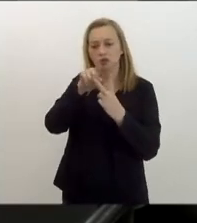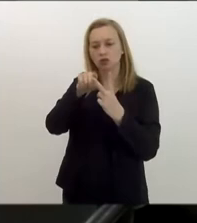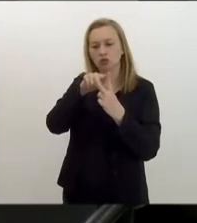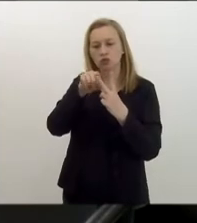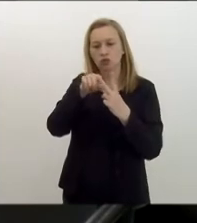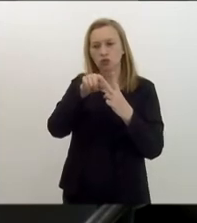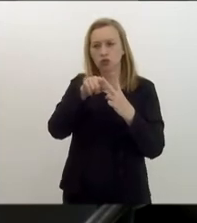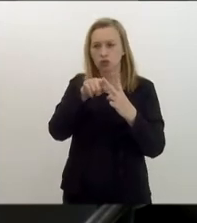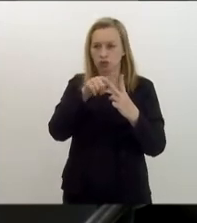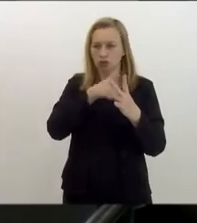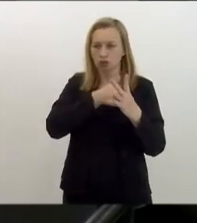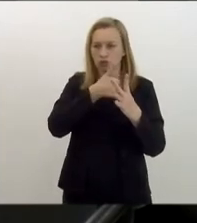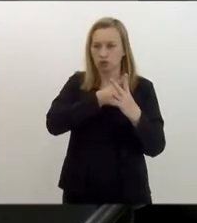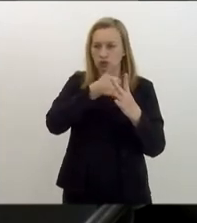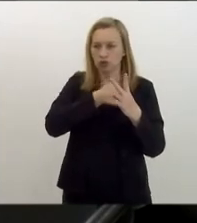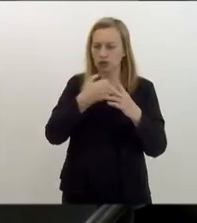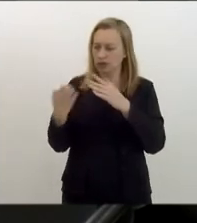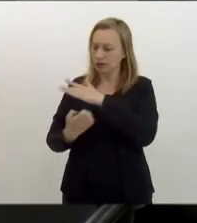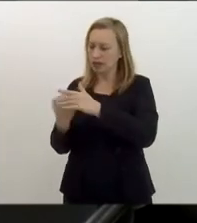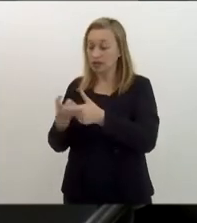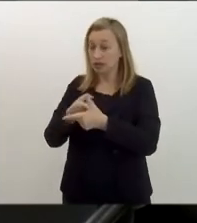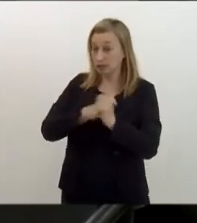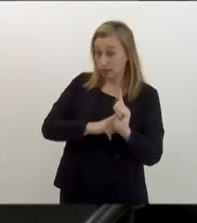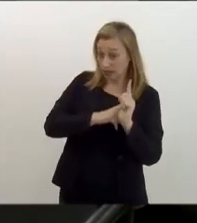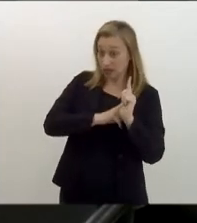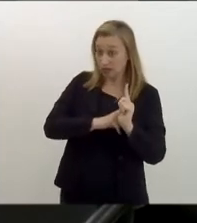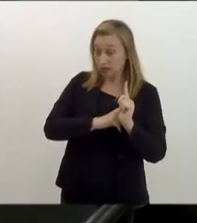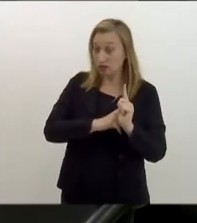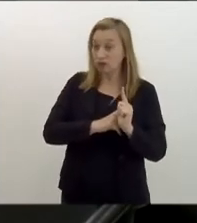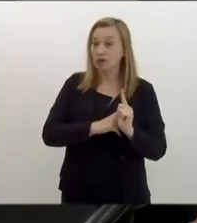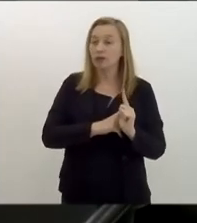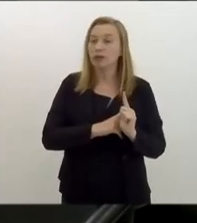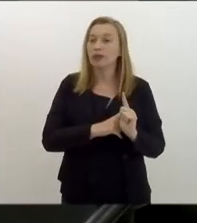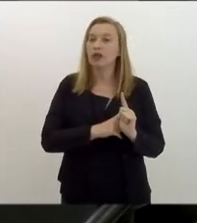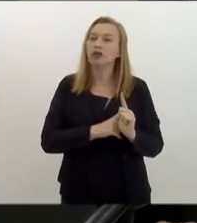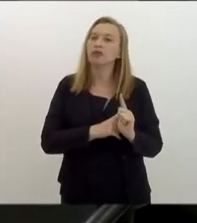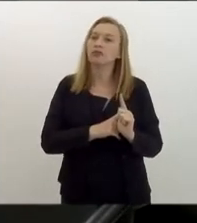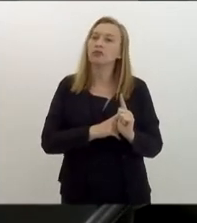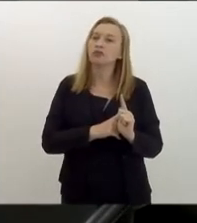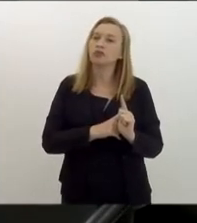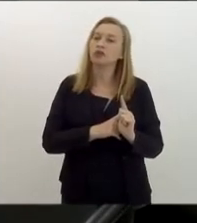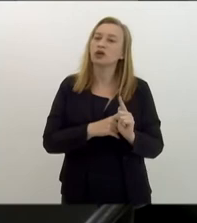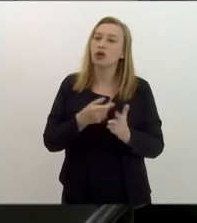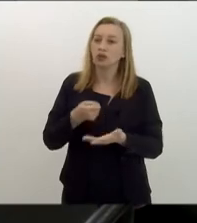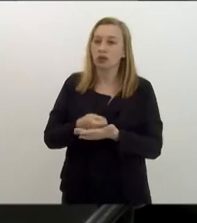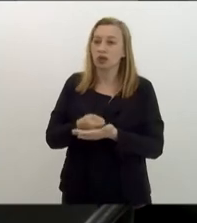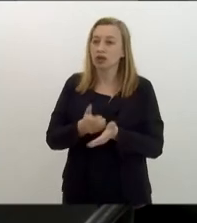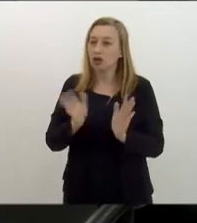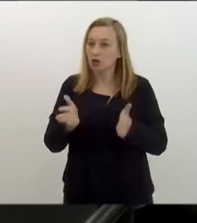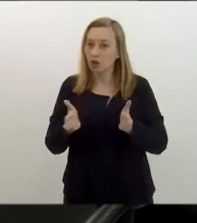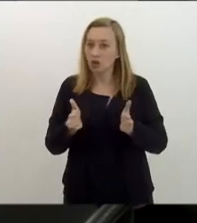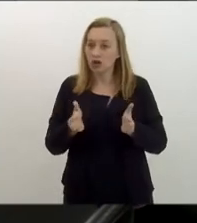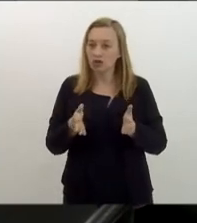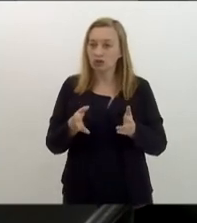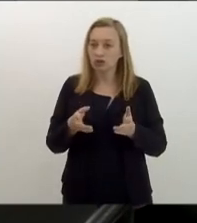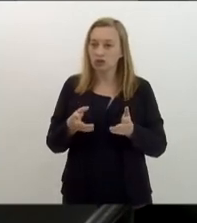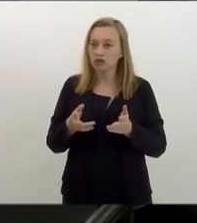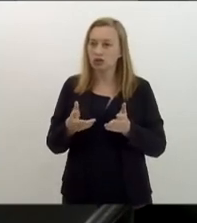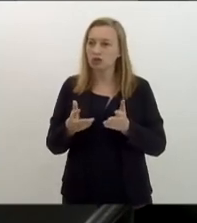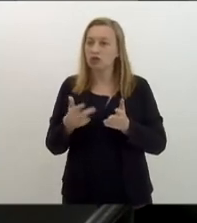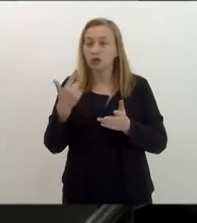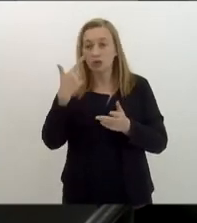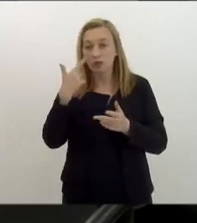a primeira as empresas dependentes as empresas Independentes nós estamos nos obrigando agora de fazer um levantamento